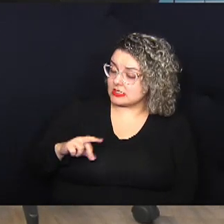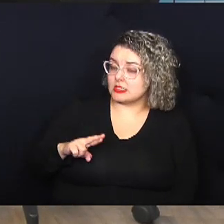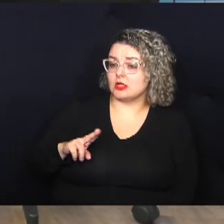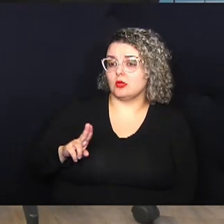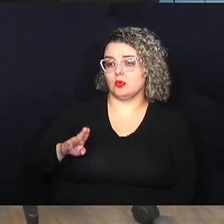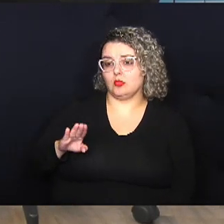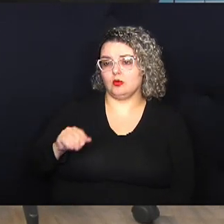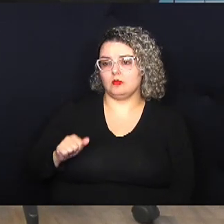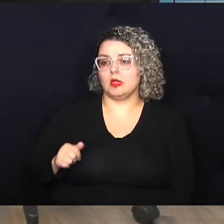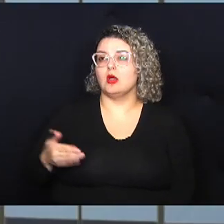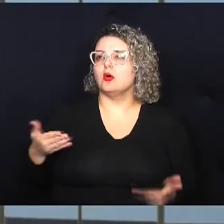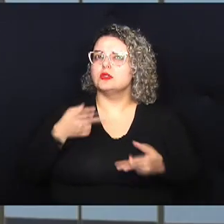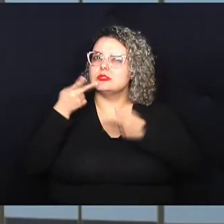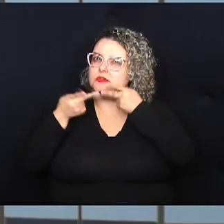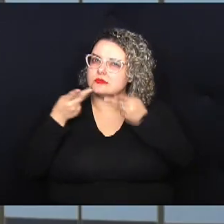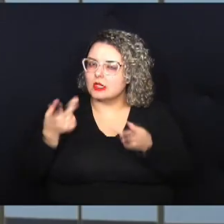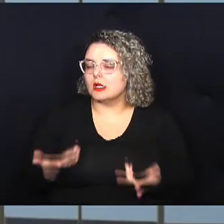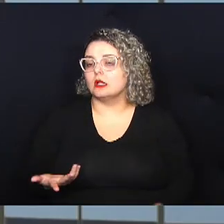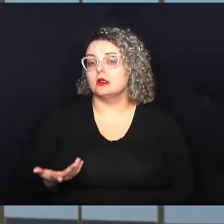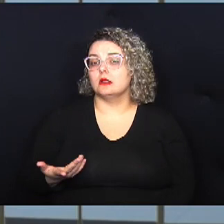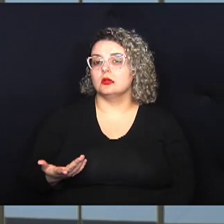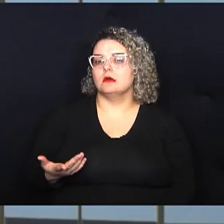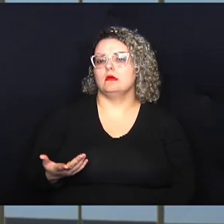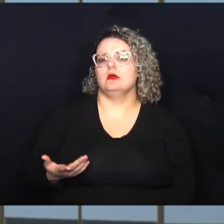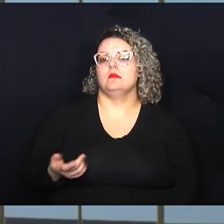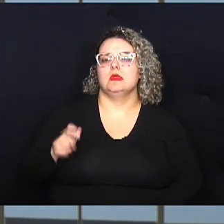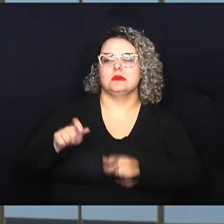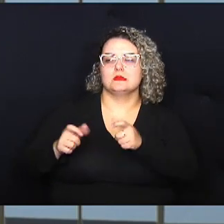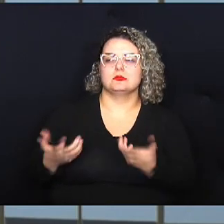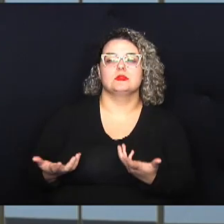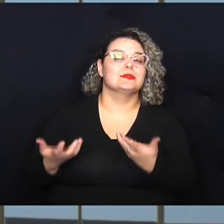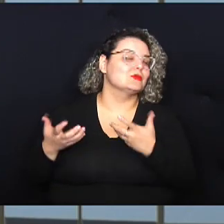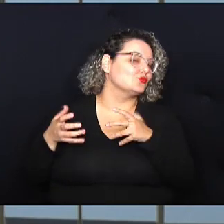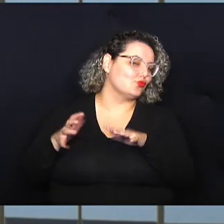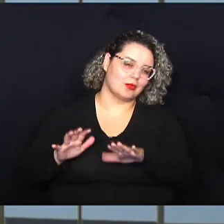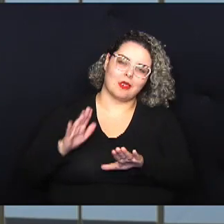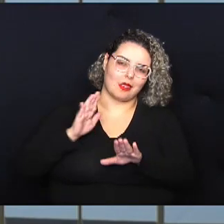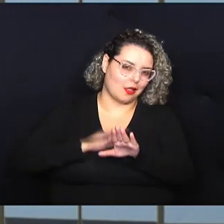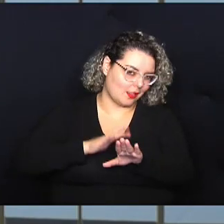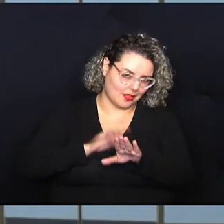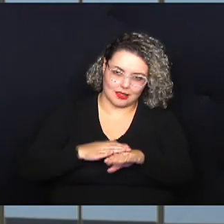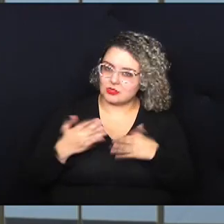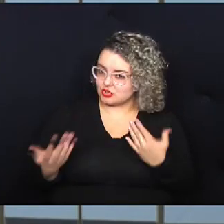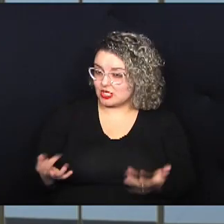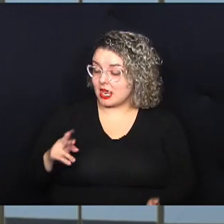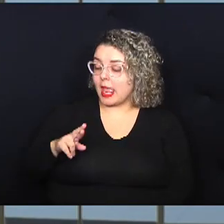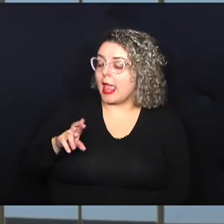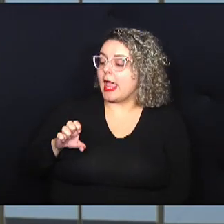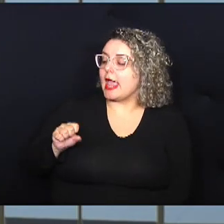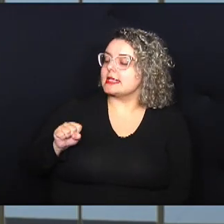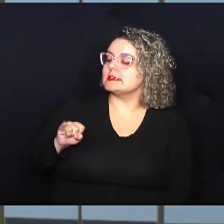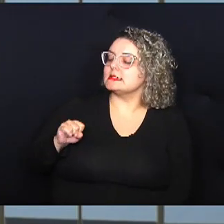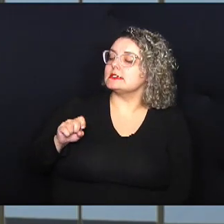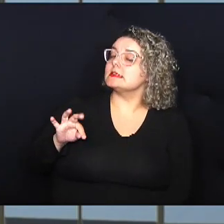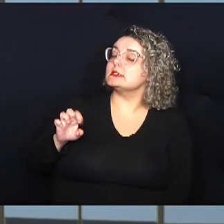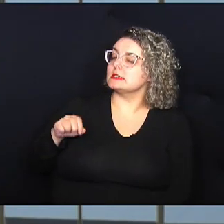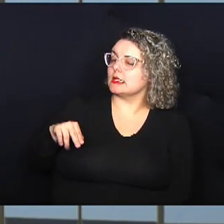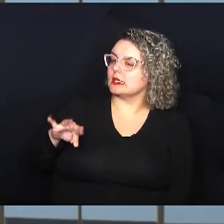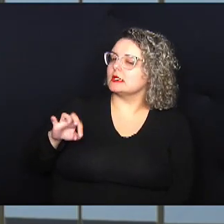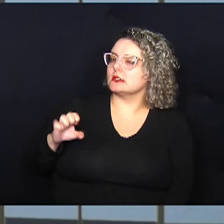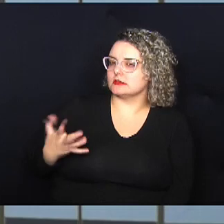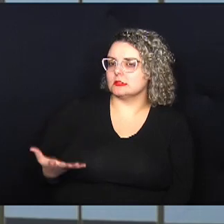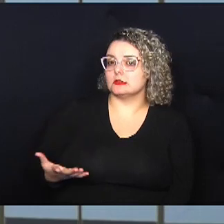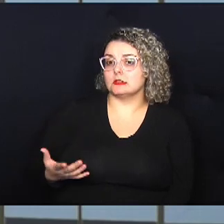se fala muito, mas as pessoas são muito resistentes, né? É engraçado, né, que às vezes assim, até pessoas